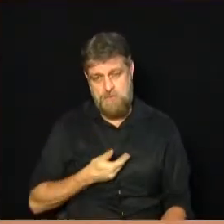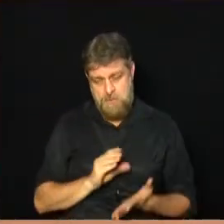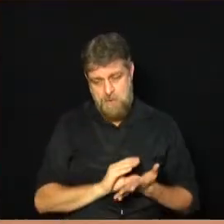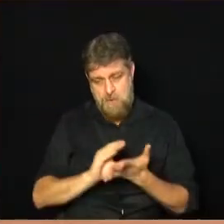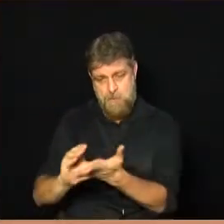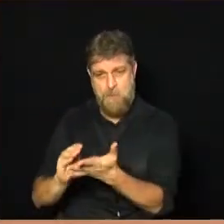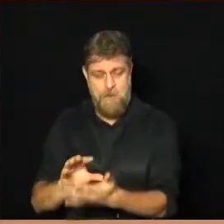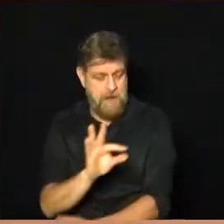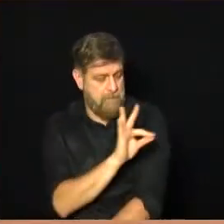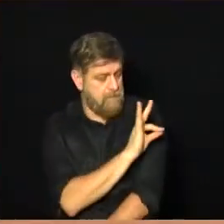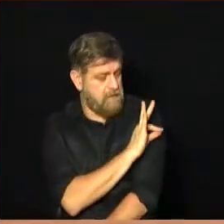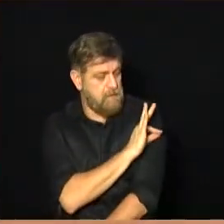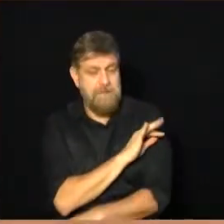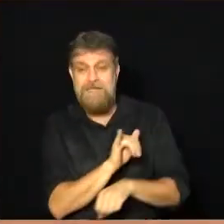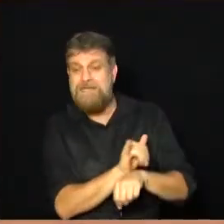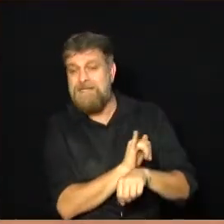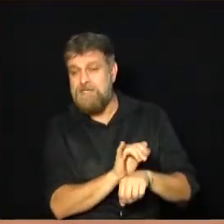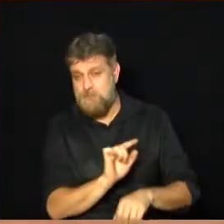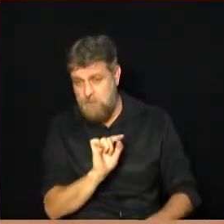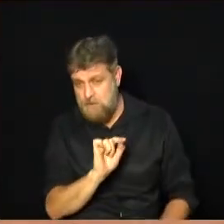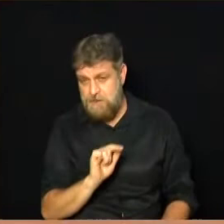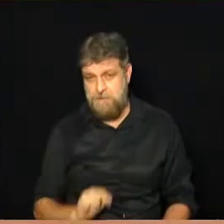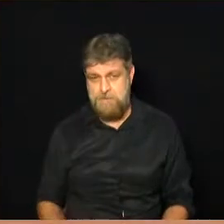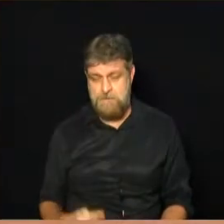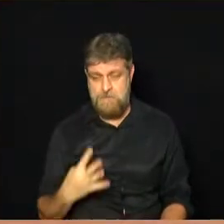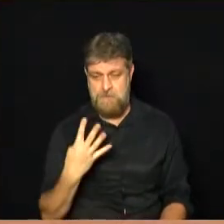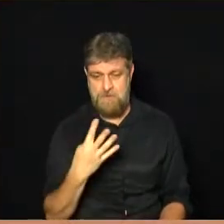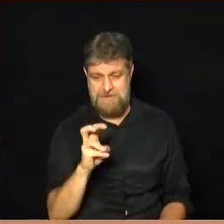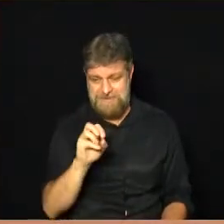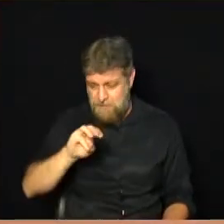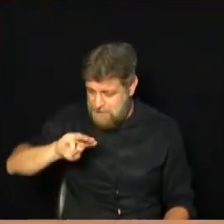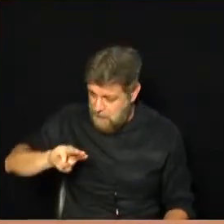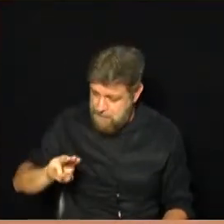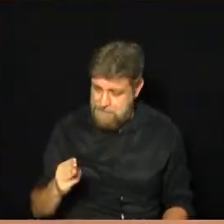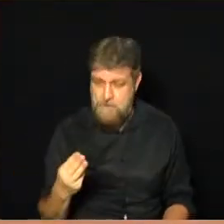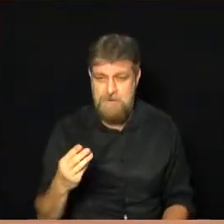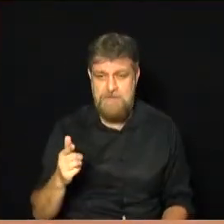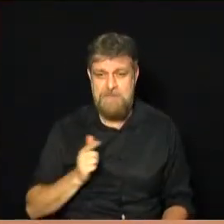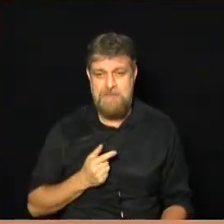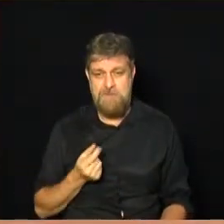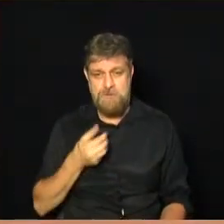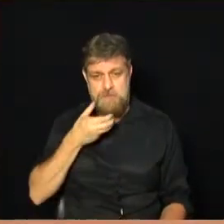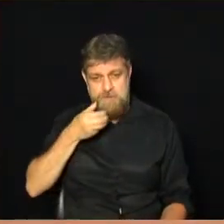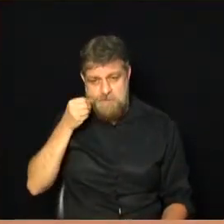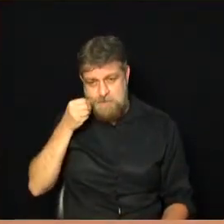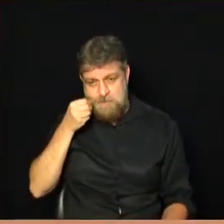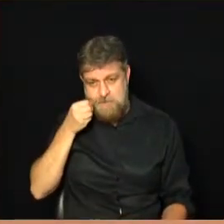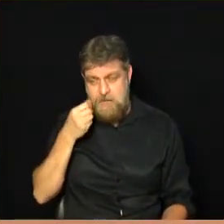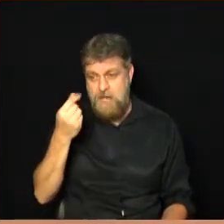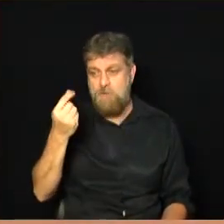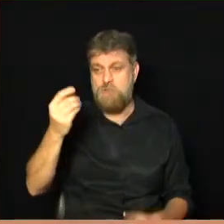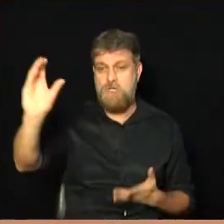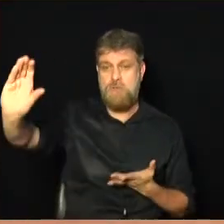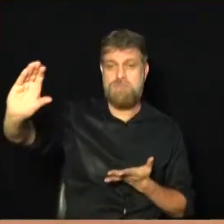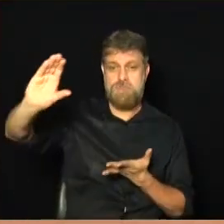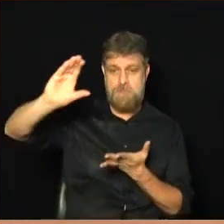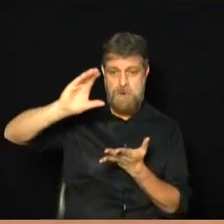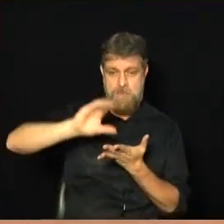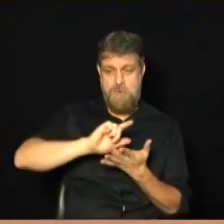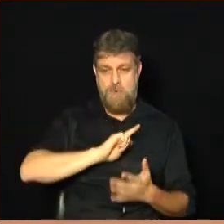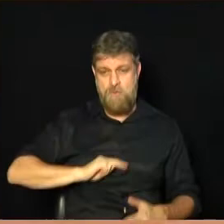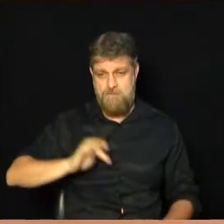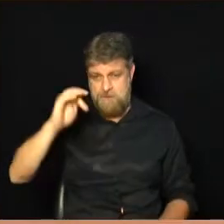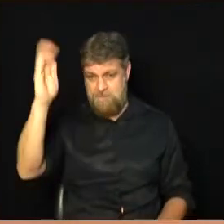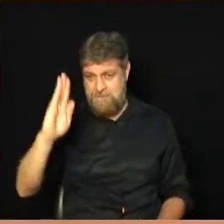seguinte, desses 450 milhões, nós tivemos uma parte que foi do Orçamento Geral da União, cerca de